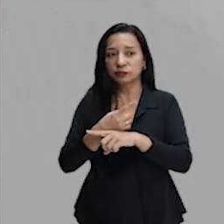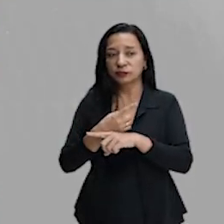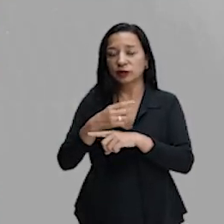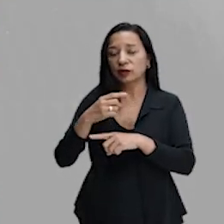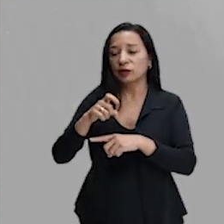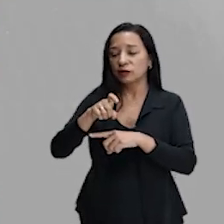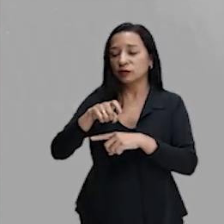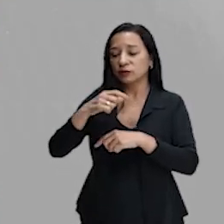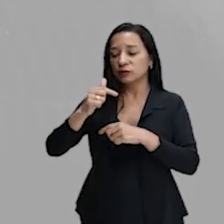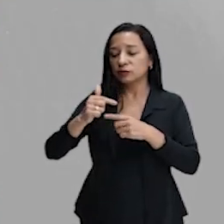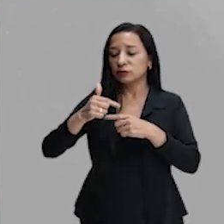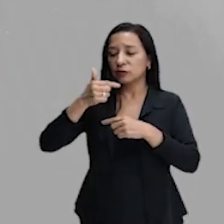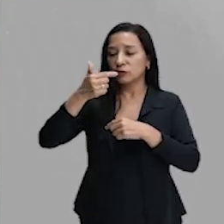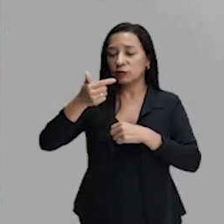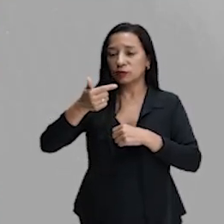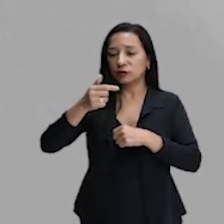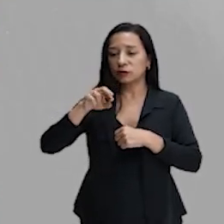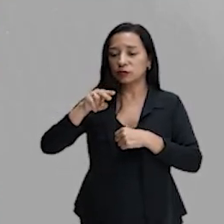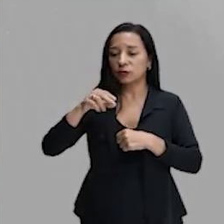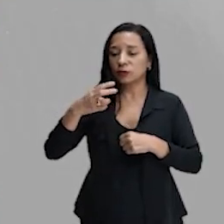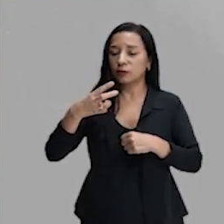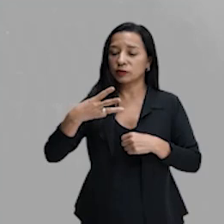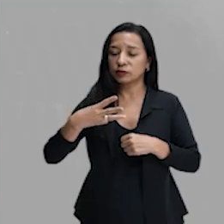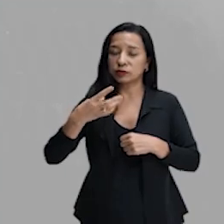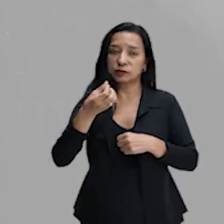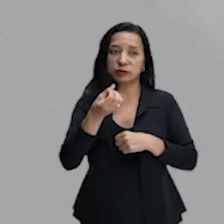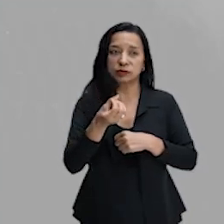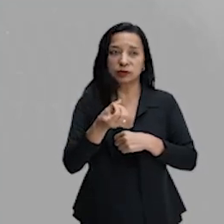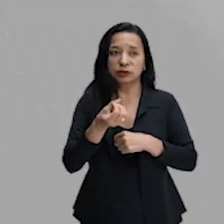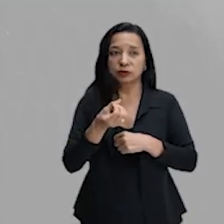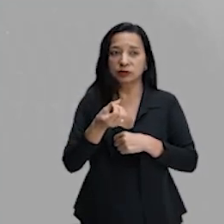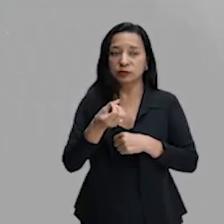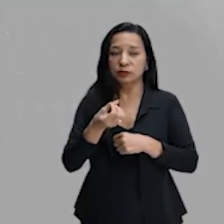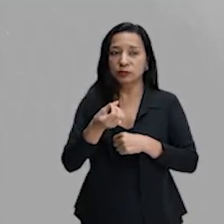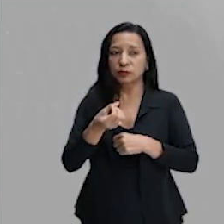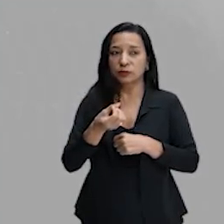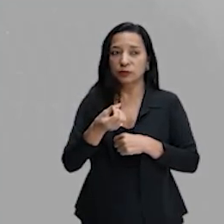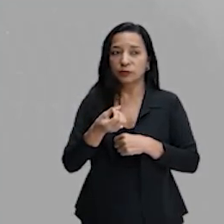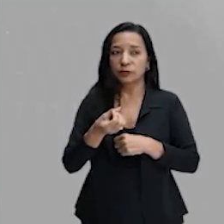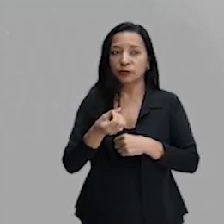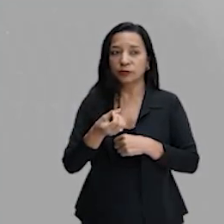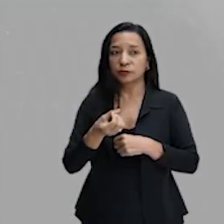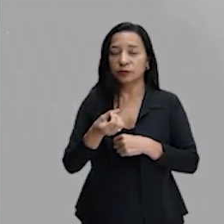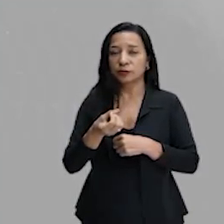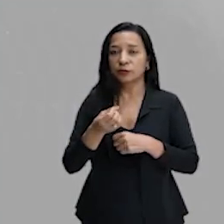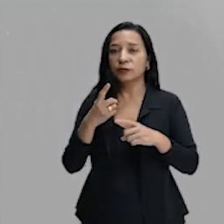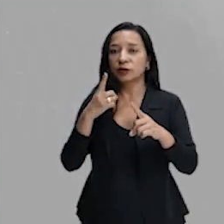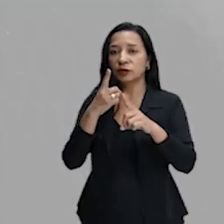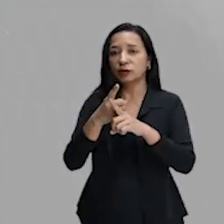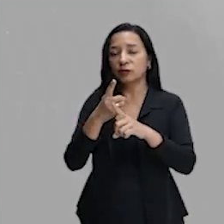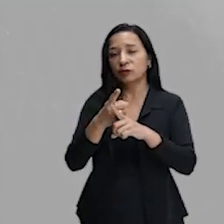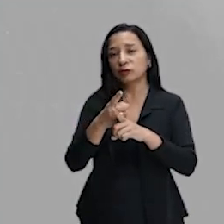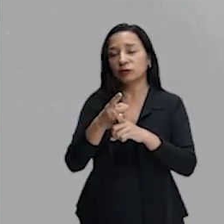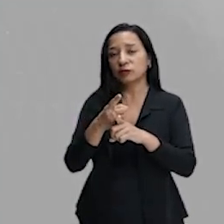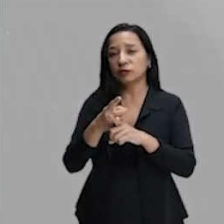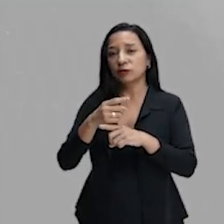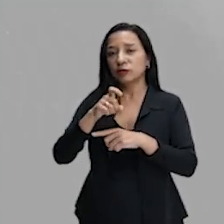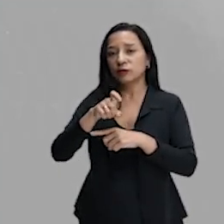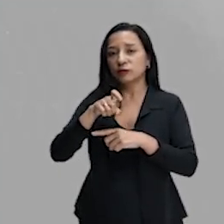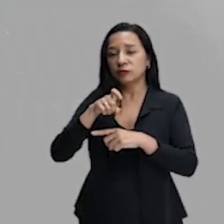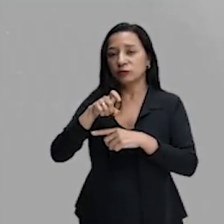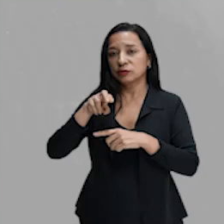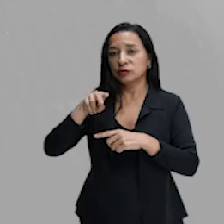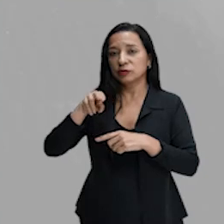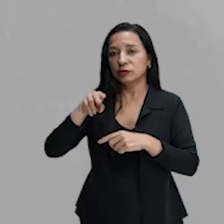se for fazer essa continha aí x qu = 36 e você vai encontrar que o x vai ser